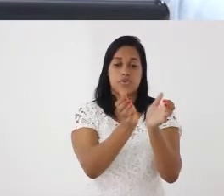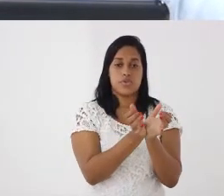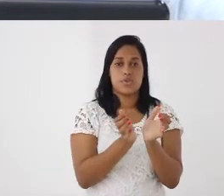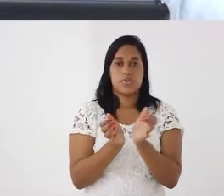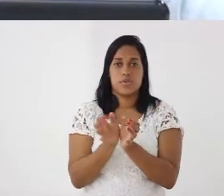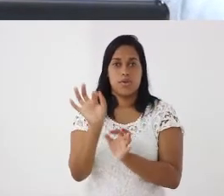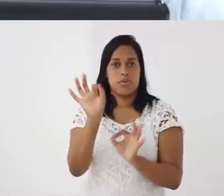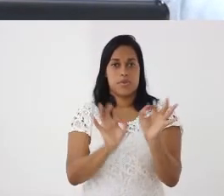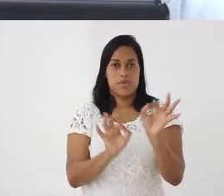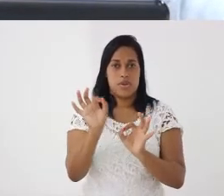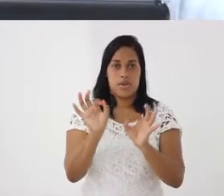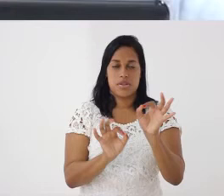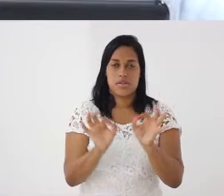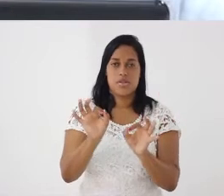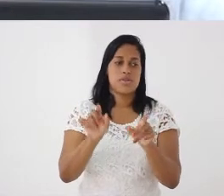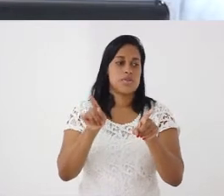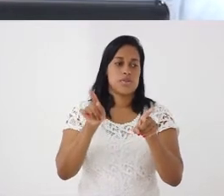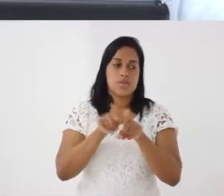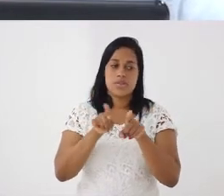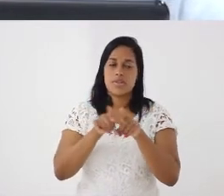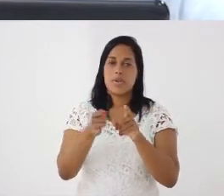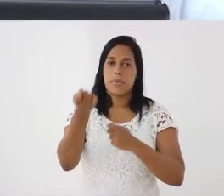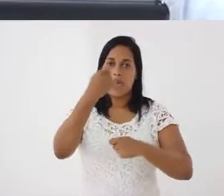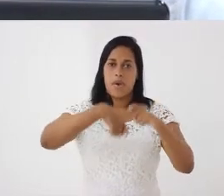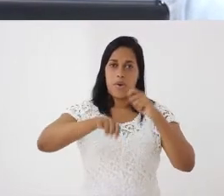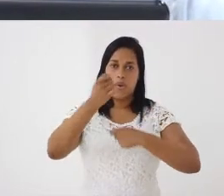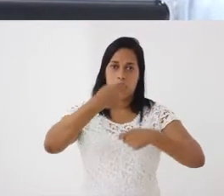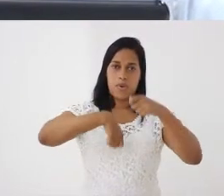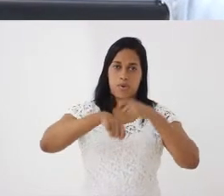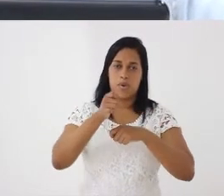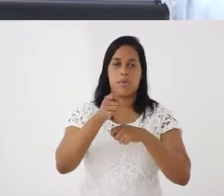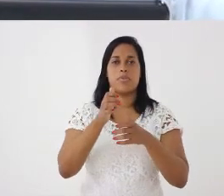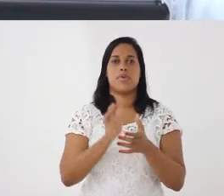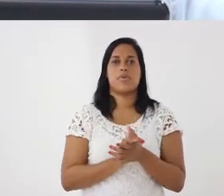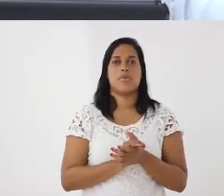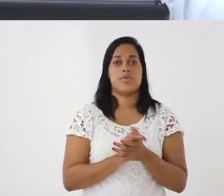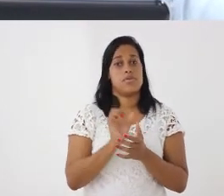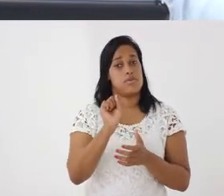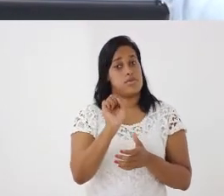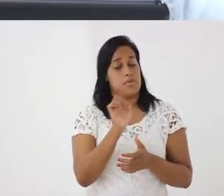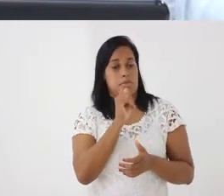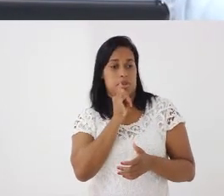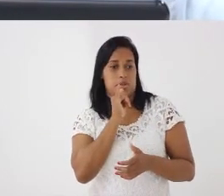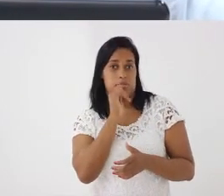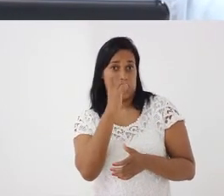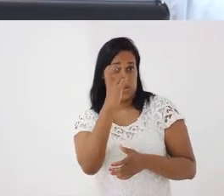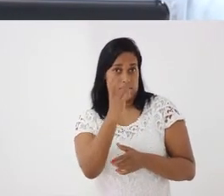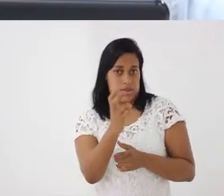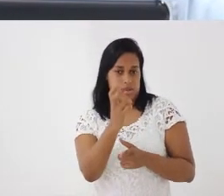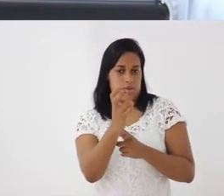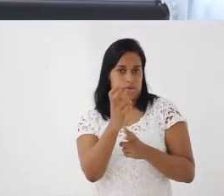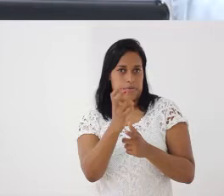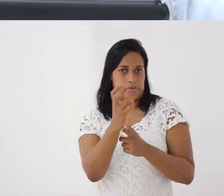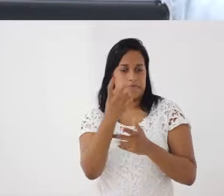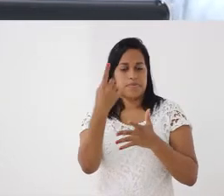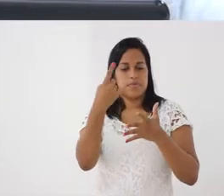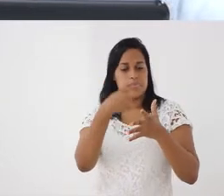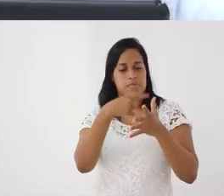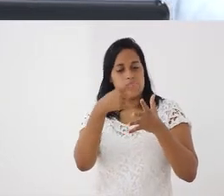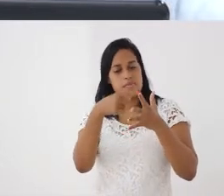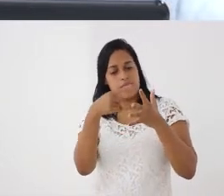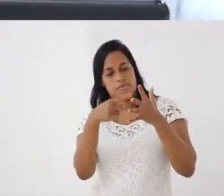e organizações e no meio ambiente econômico. Se pegarmos esses 5 fatores, nós construímos